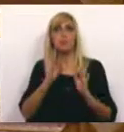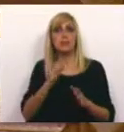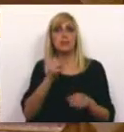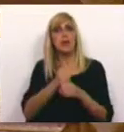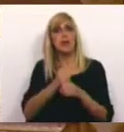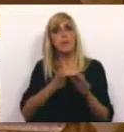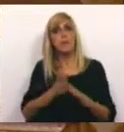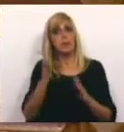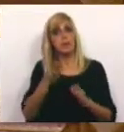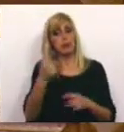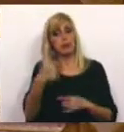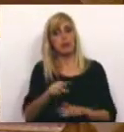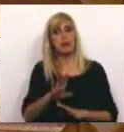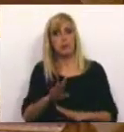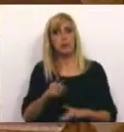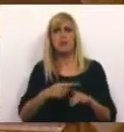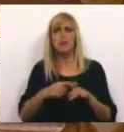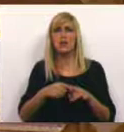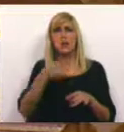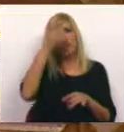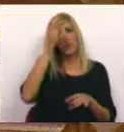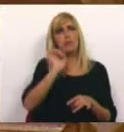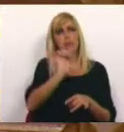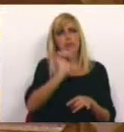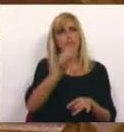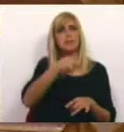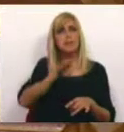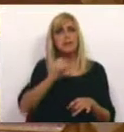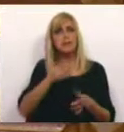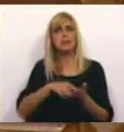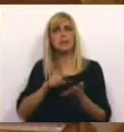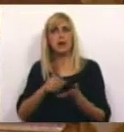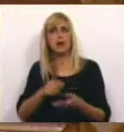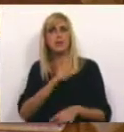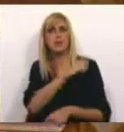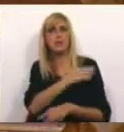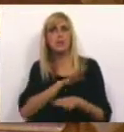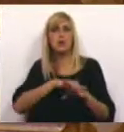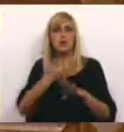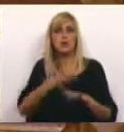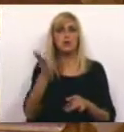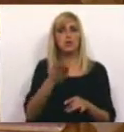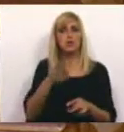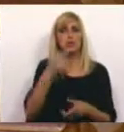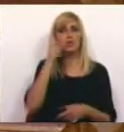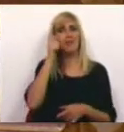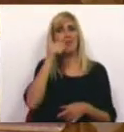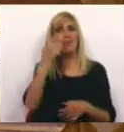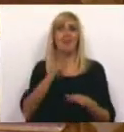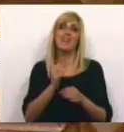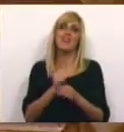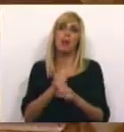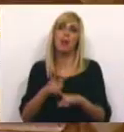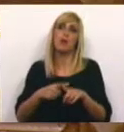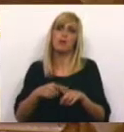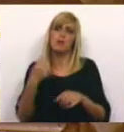sobre esta matéria, interessava saber qual a posição do PSD sobre a necessidade de reforçar os direitos de quem trabalha. Interessava saber, por